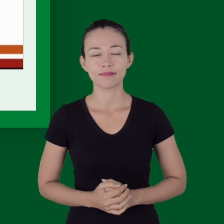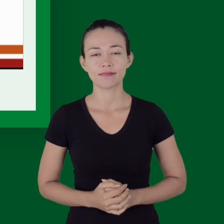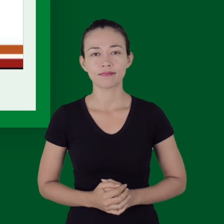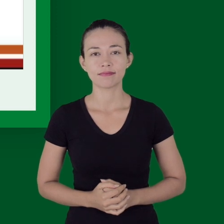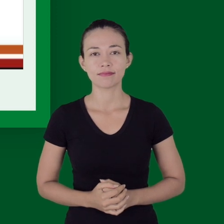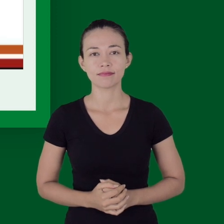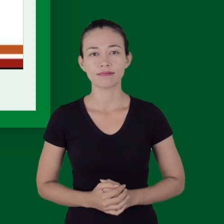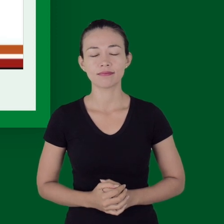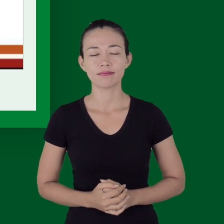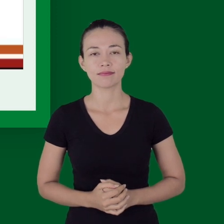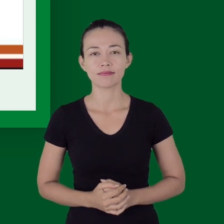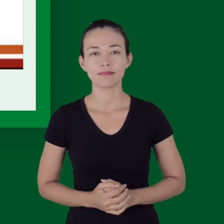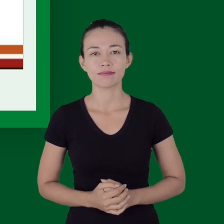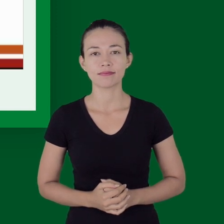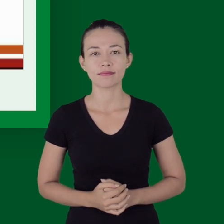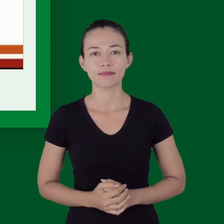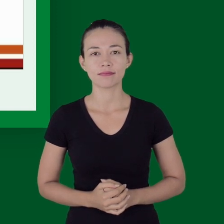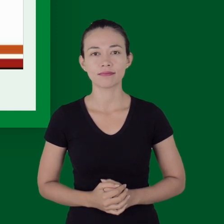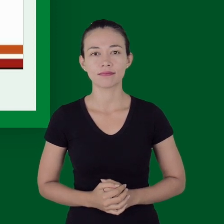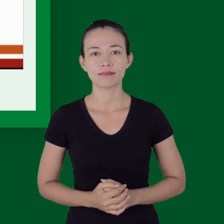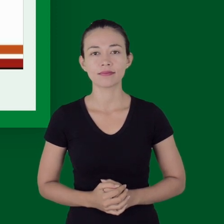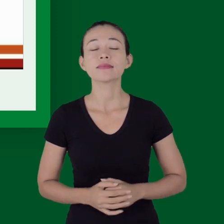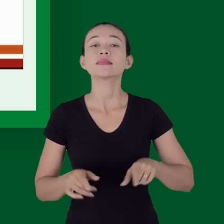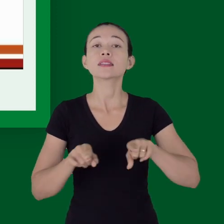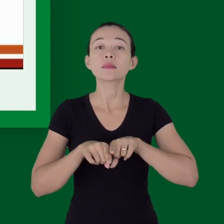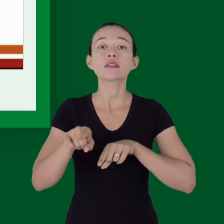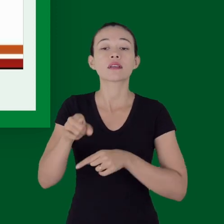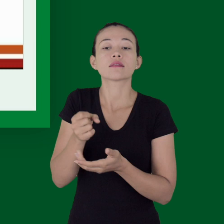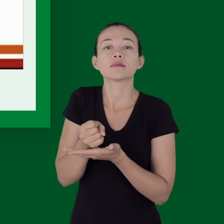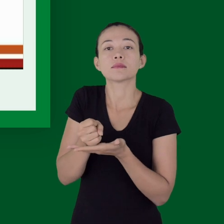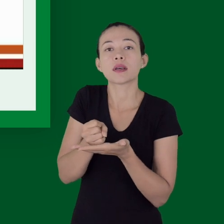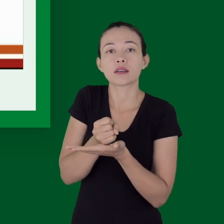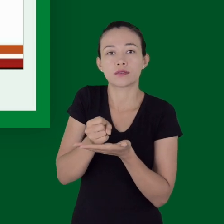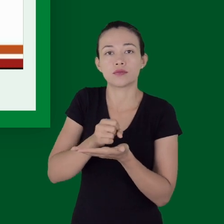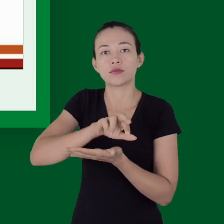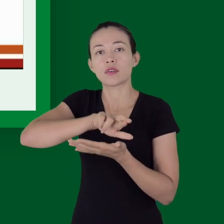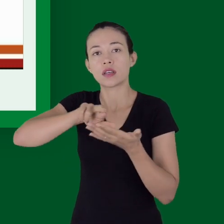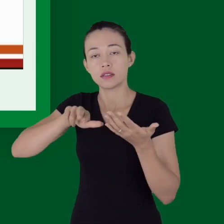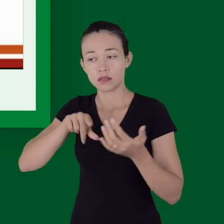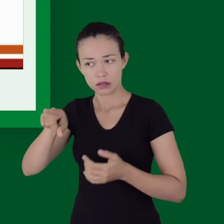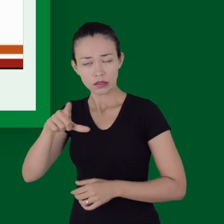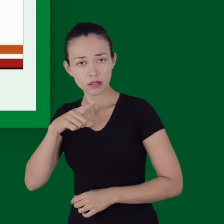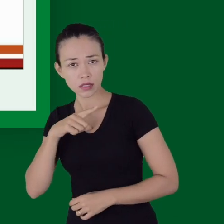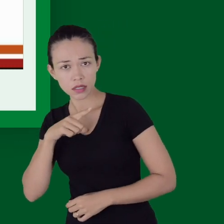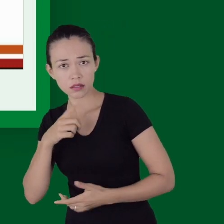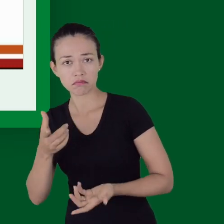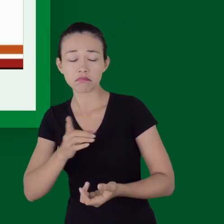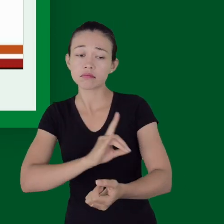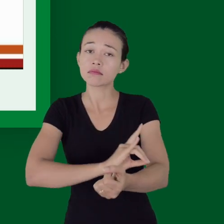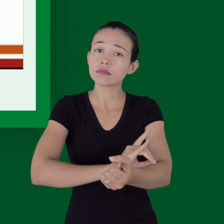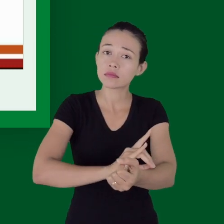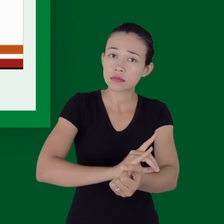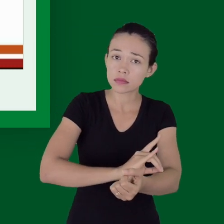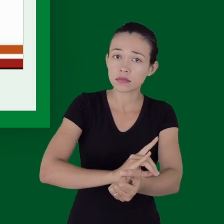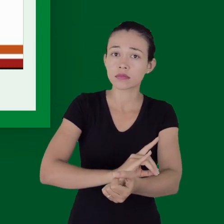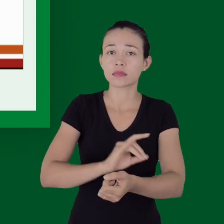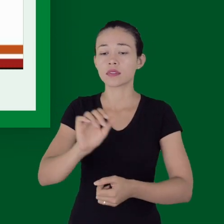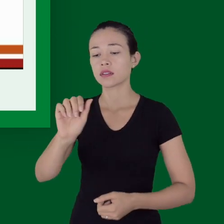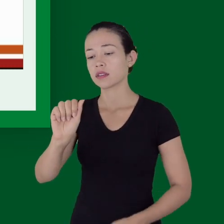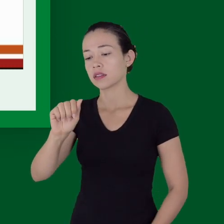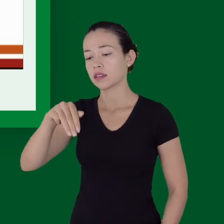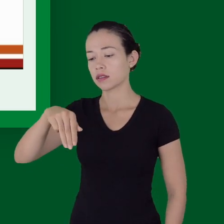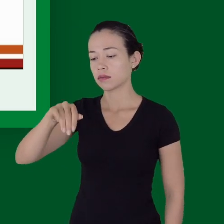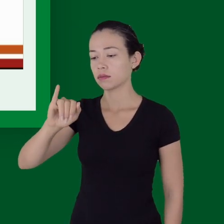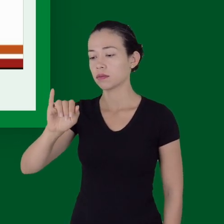Né? É interessante a gente sempre começar pelas principais medicações. Então, confere se tem adrenalina, se tem amiodarona.